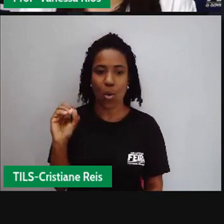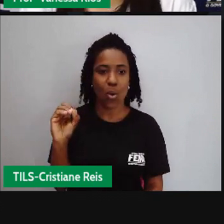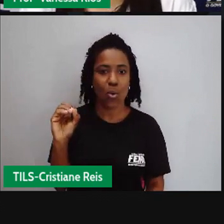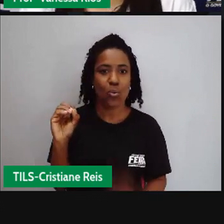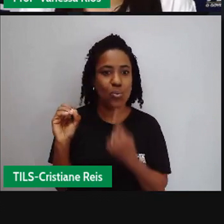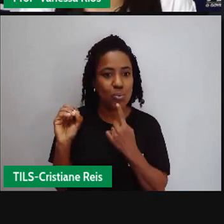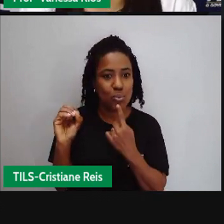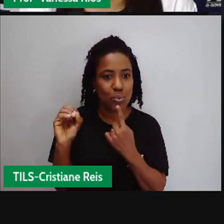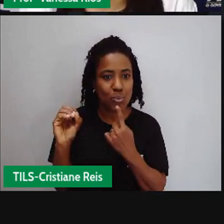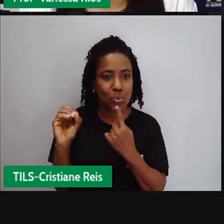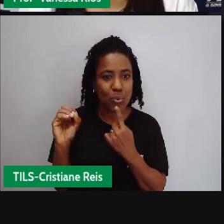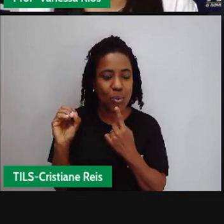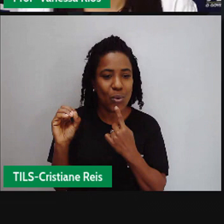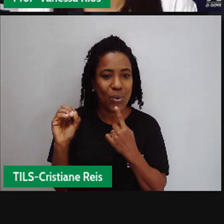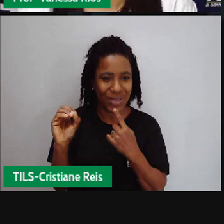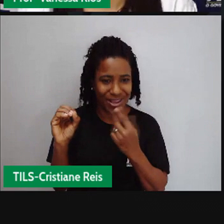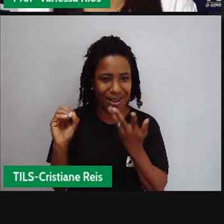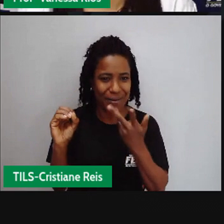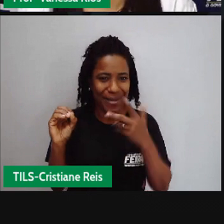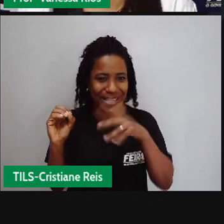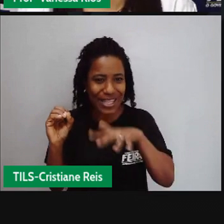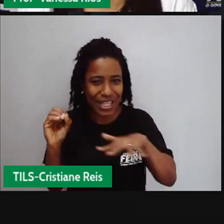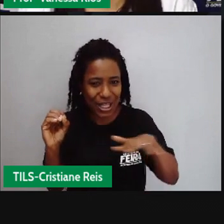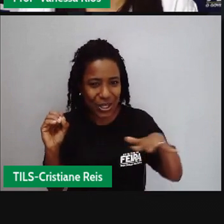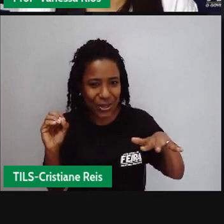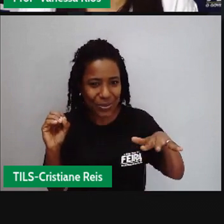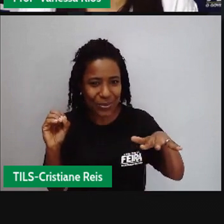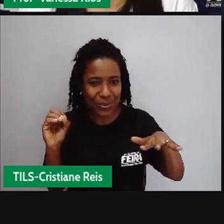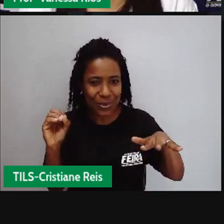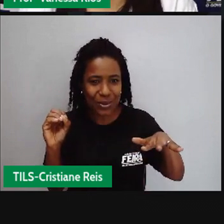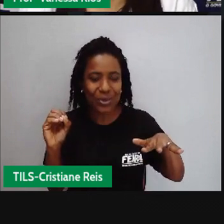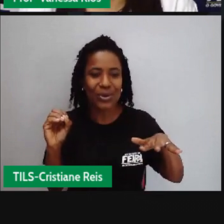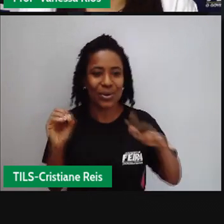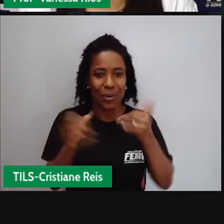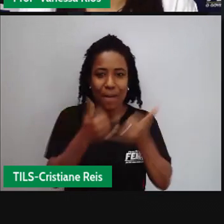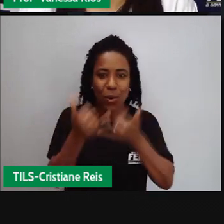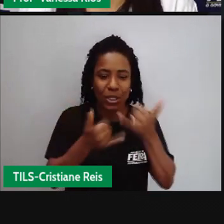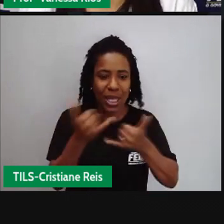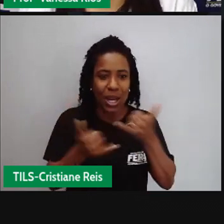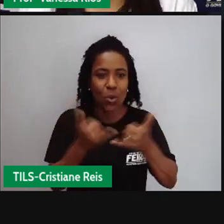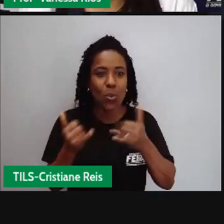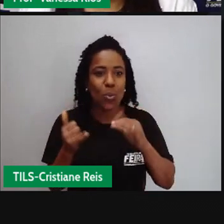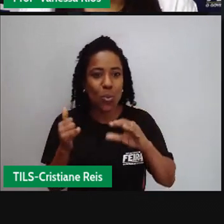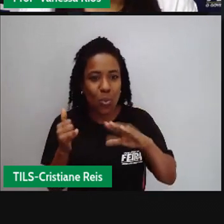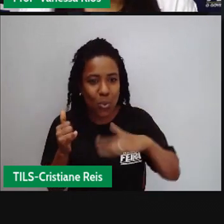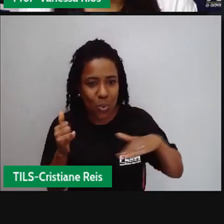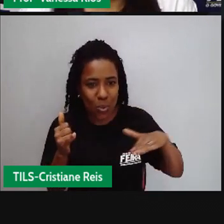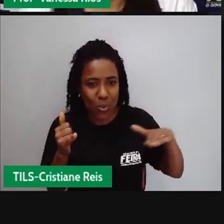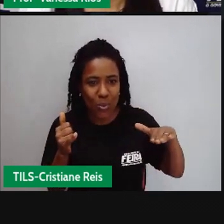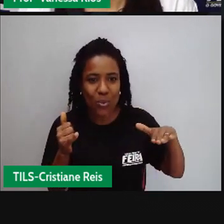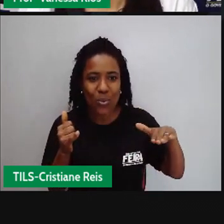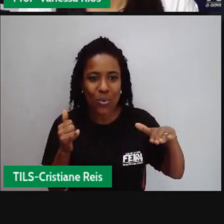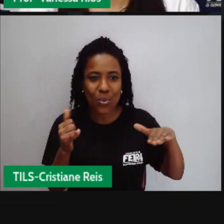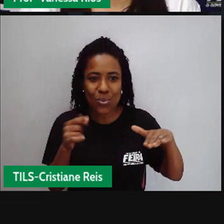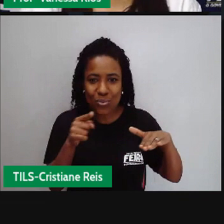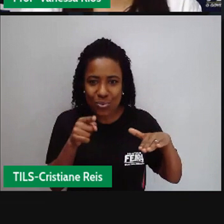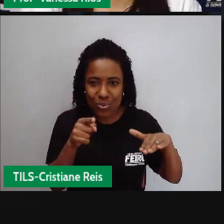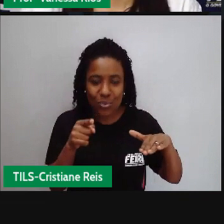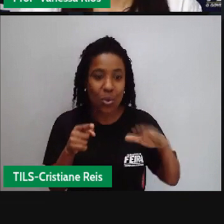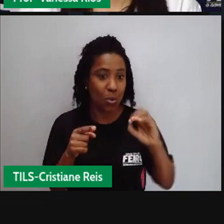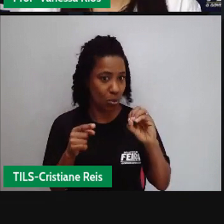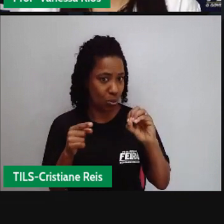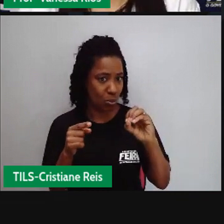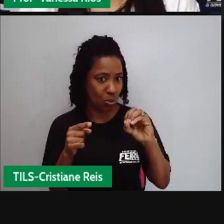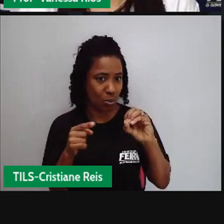eu escrevo com O. Boneco, ó, apesar de falar o som do U, eu escrevo também com O. E